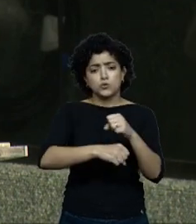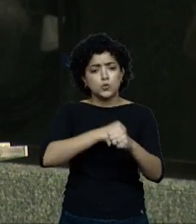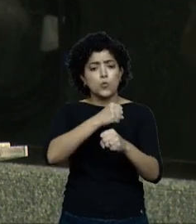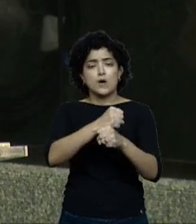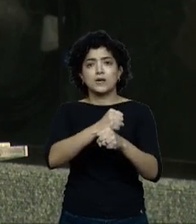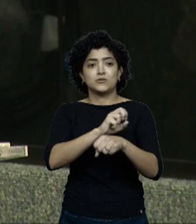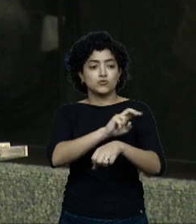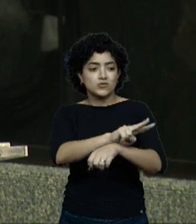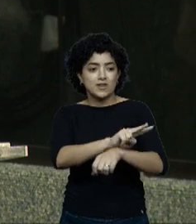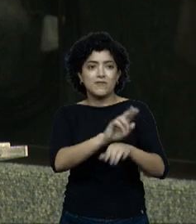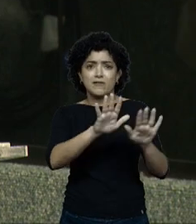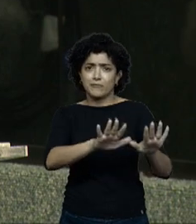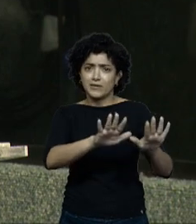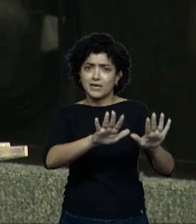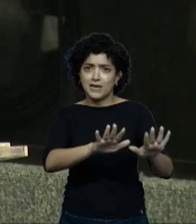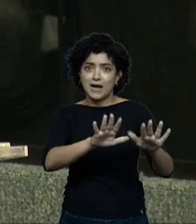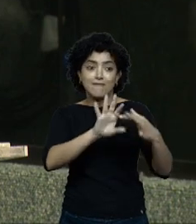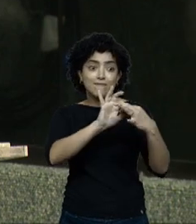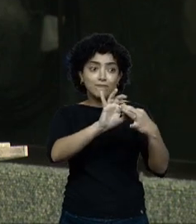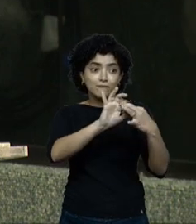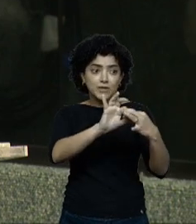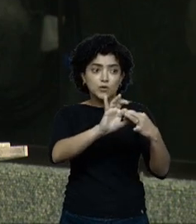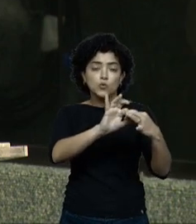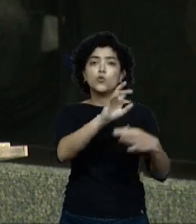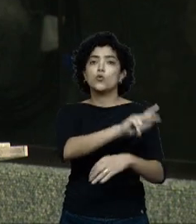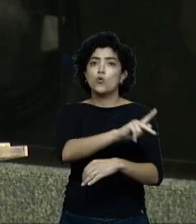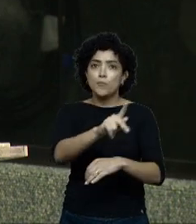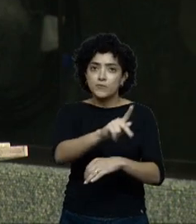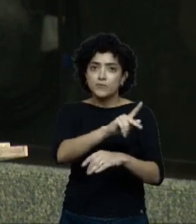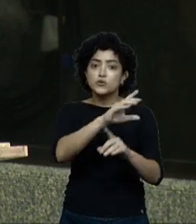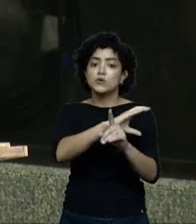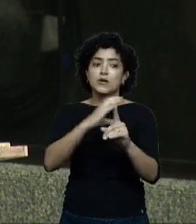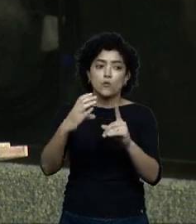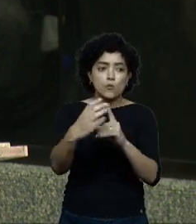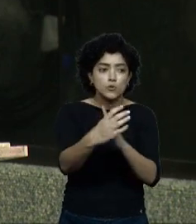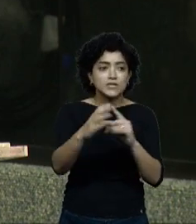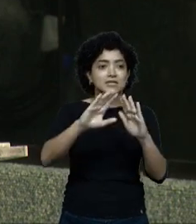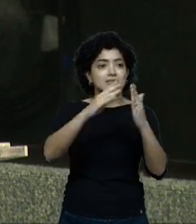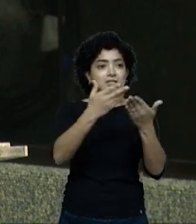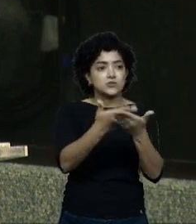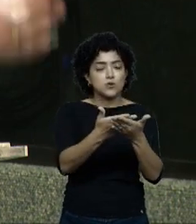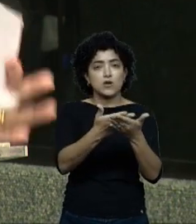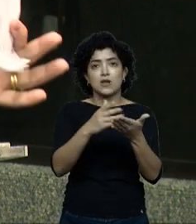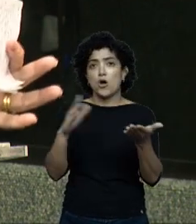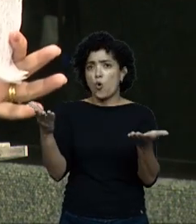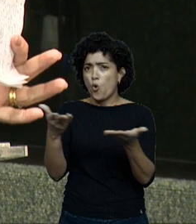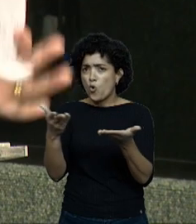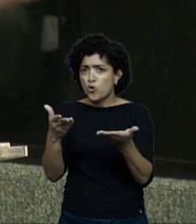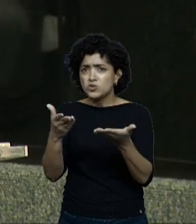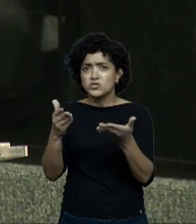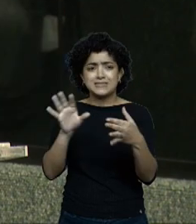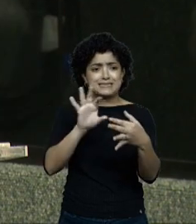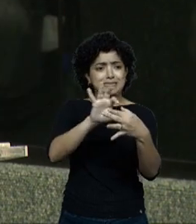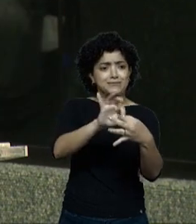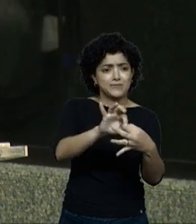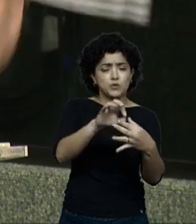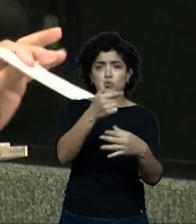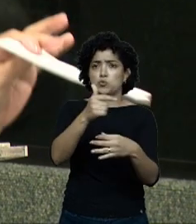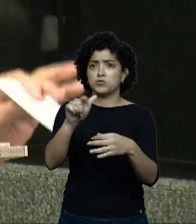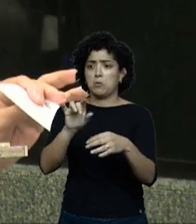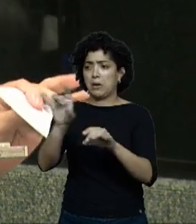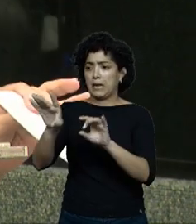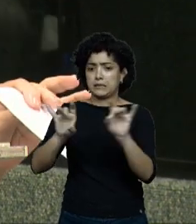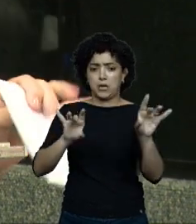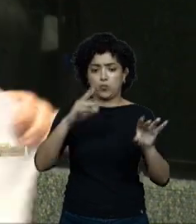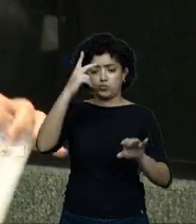criava promotor vínculo com professor EA comunidade escolar hoje não hoje esse 5 não existe mas é cada um para si